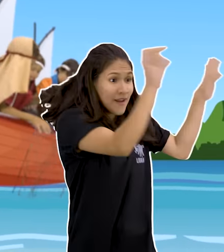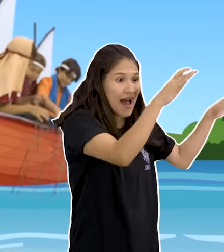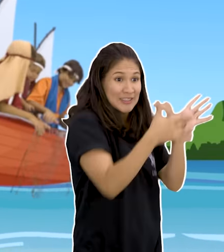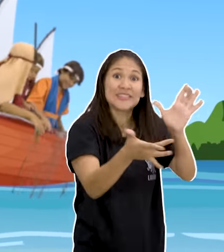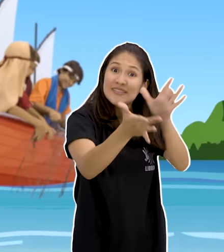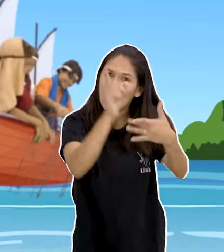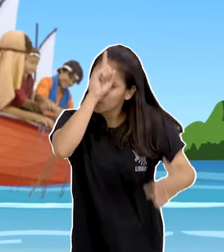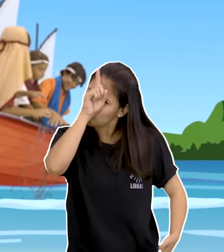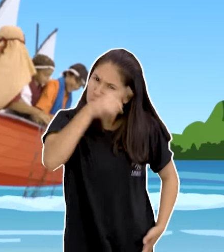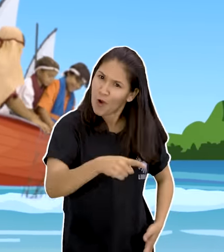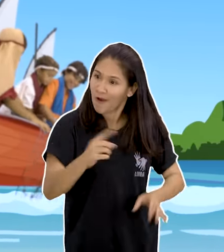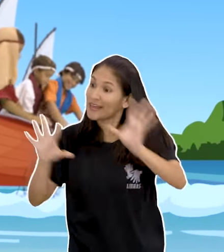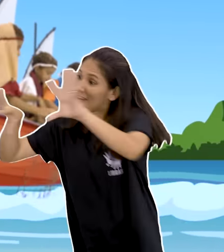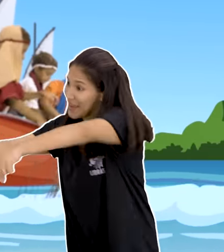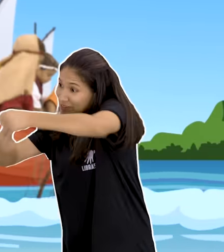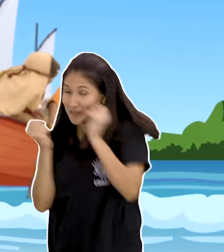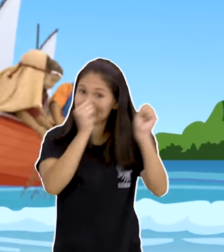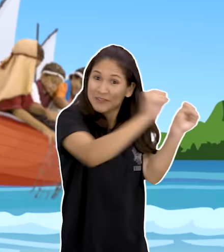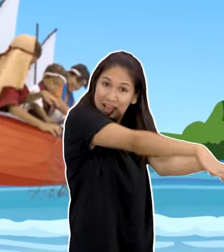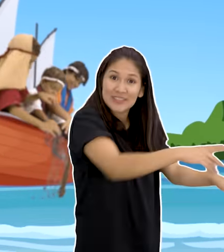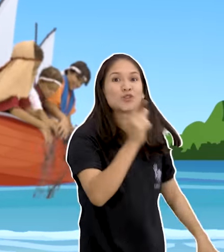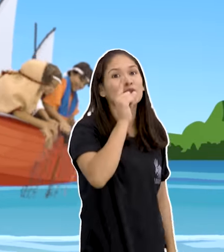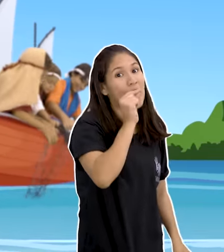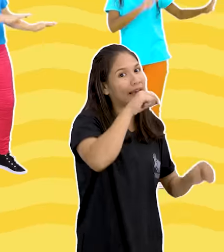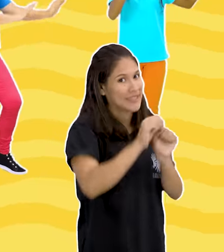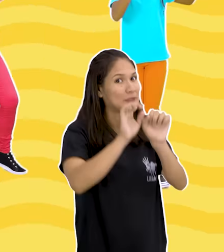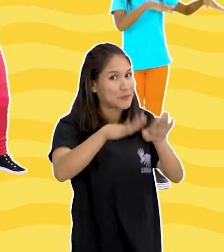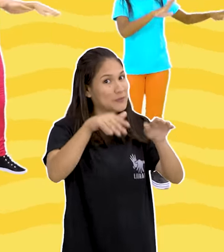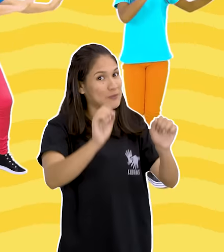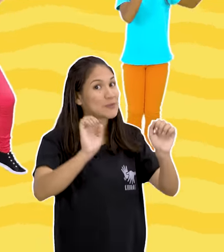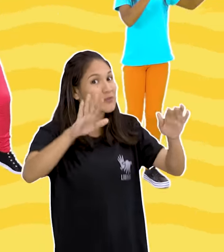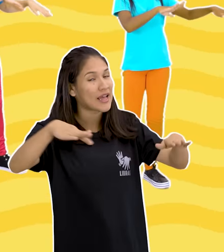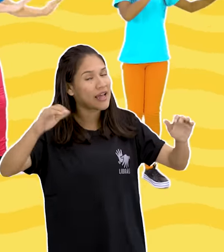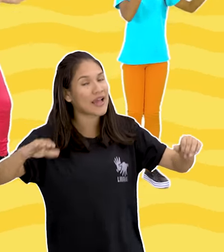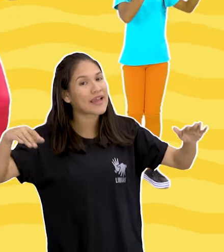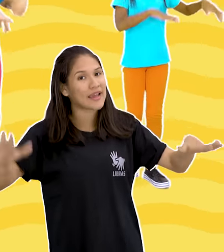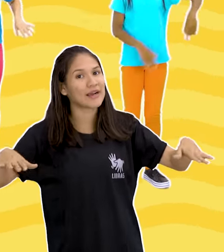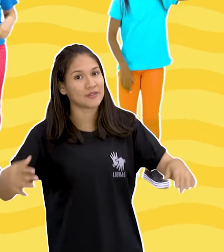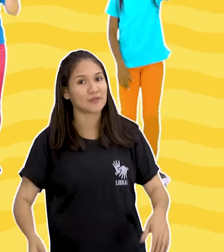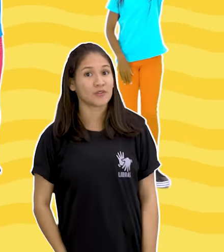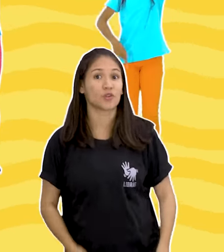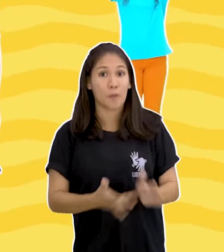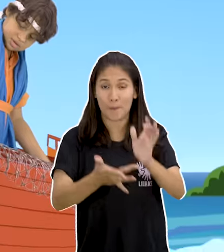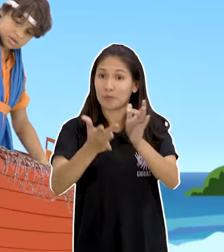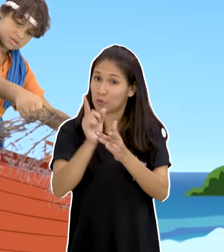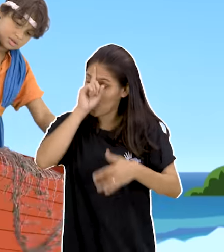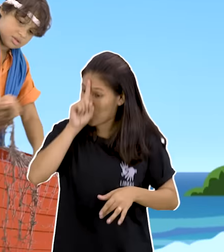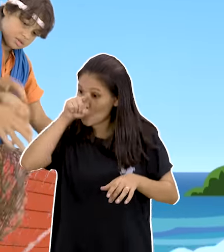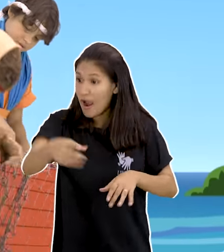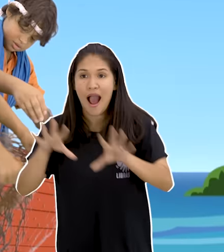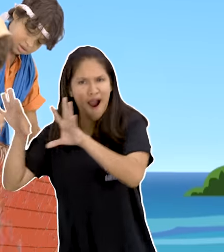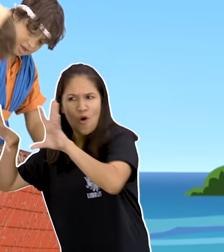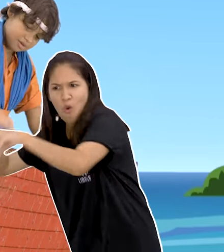do outro lado, Jesus mandou jogar do outro lado no mar da Galileia. Jesus